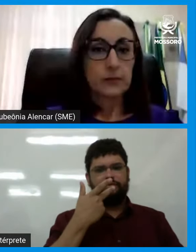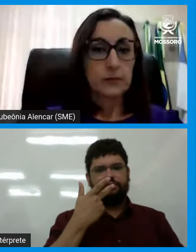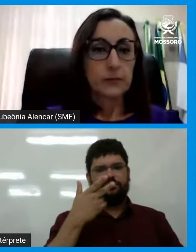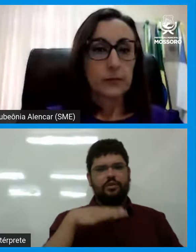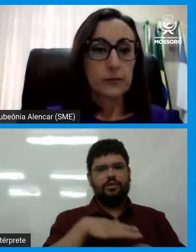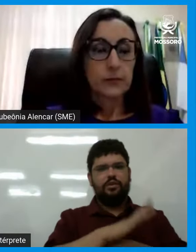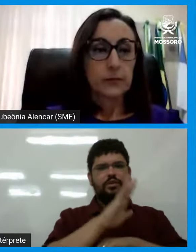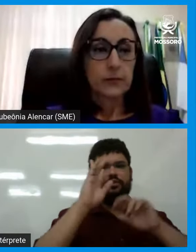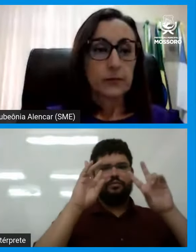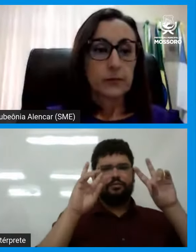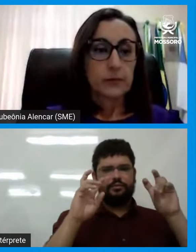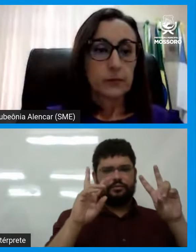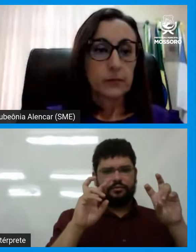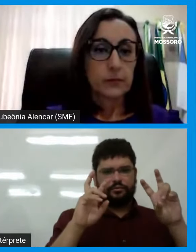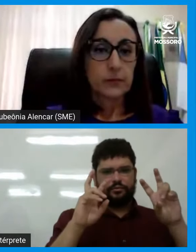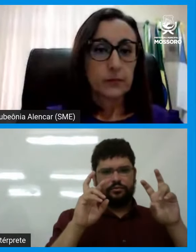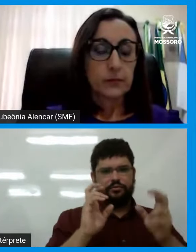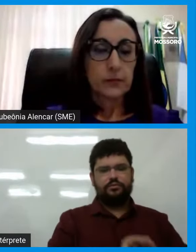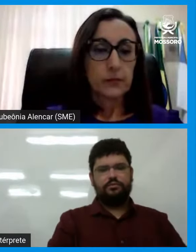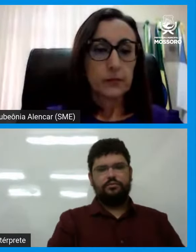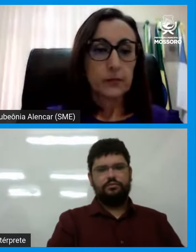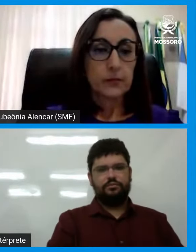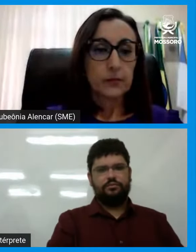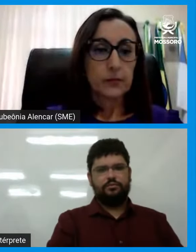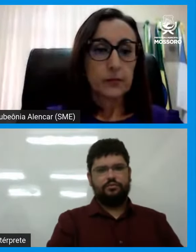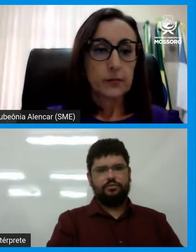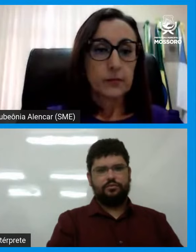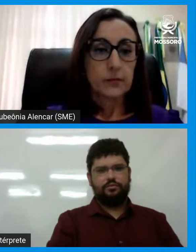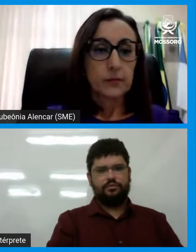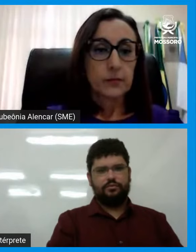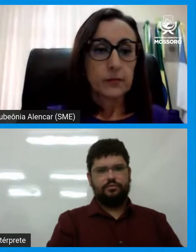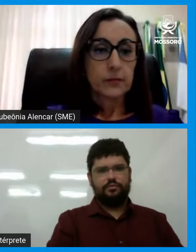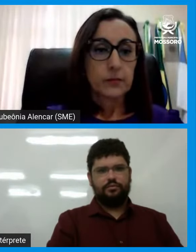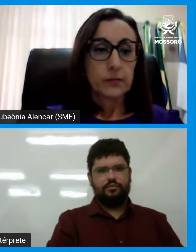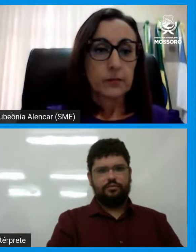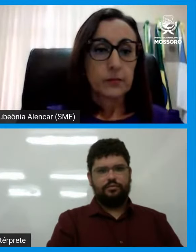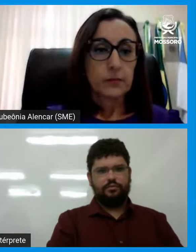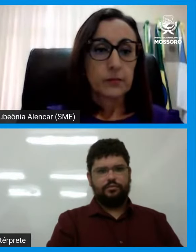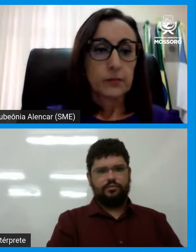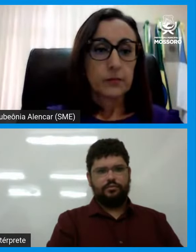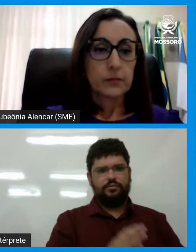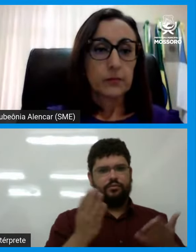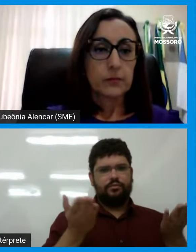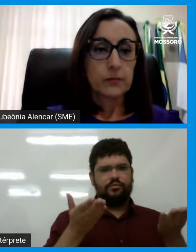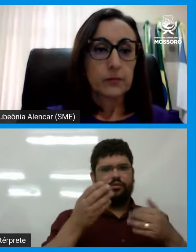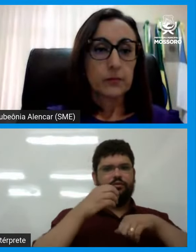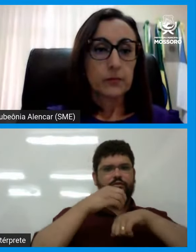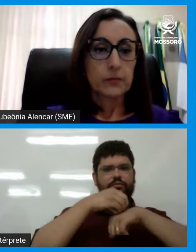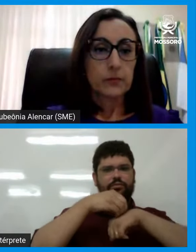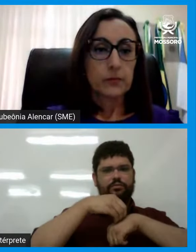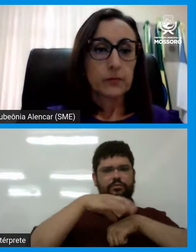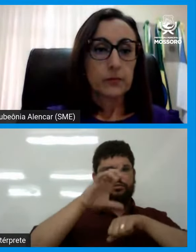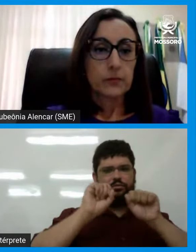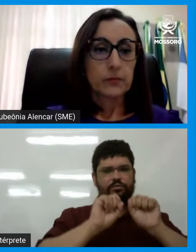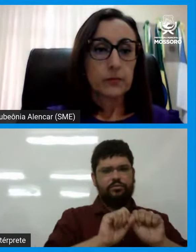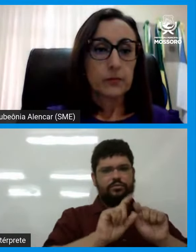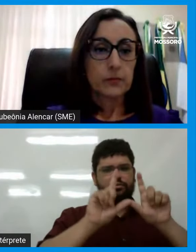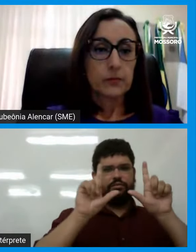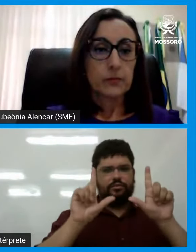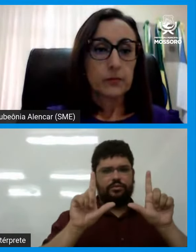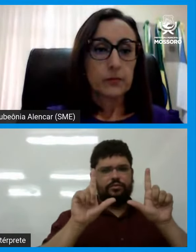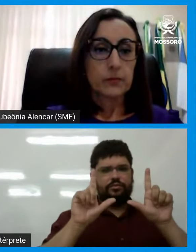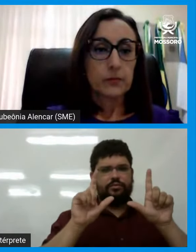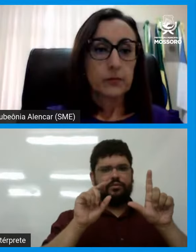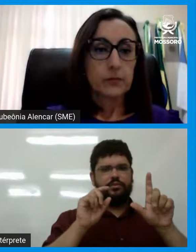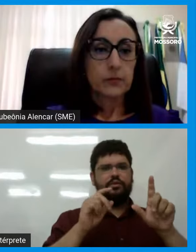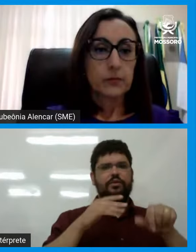essa temática. E aí agora eu vou projetar aqui os meus slides, colocar em modo apresentação para que a gente